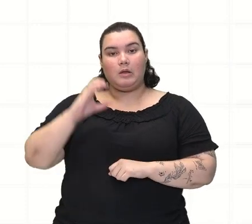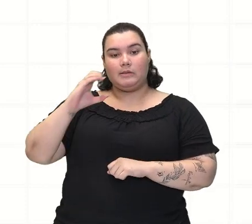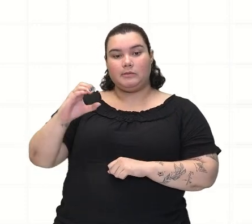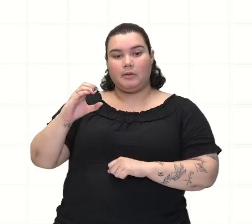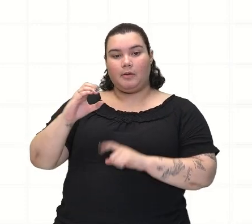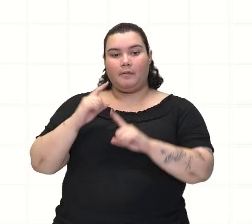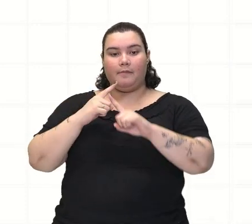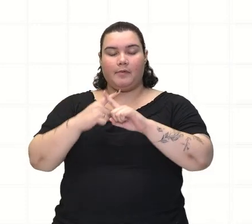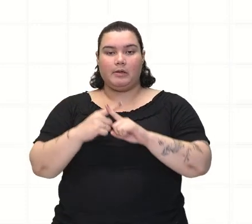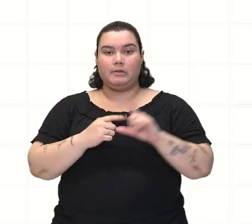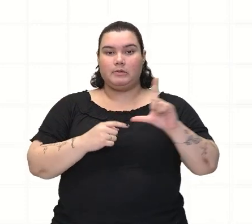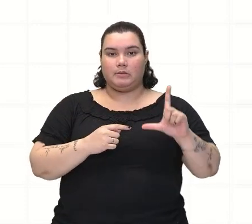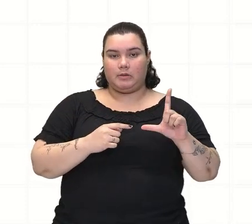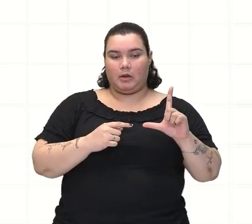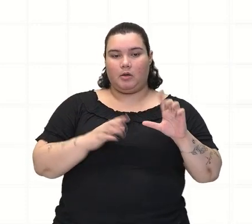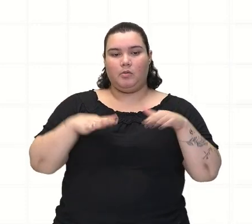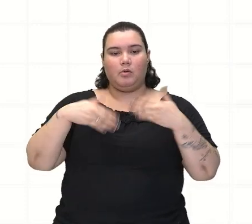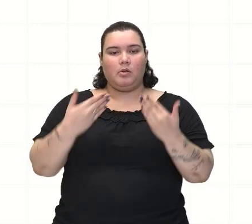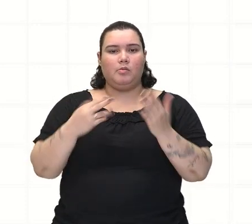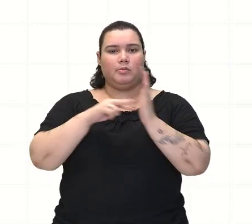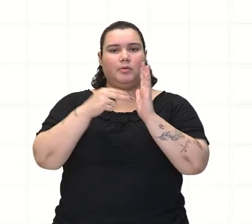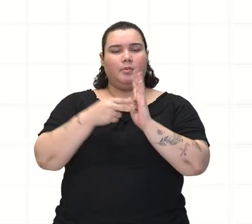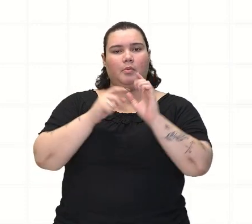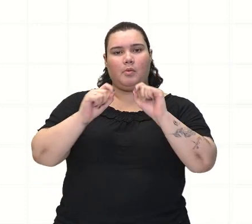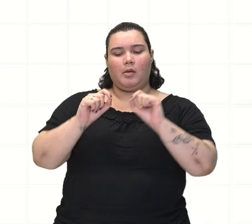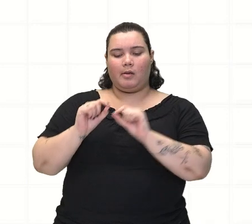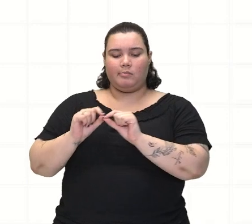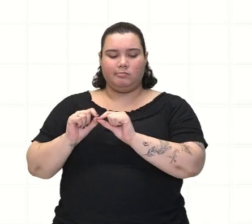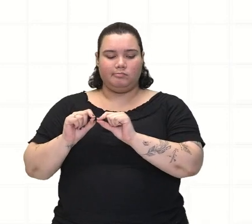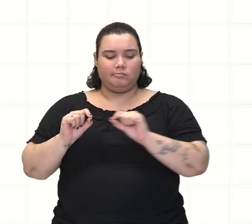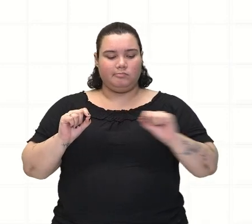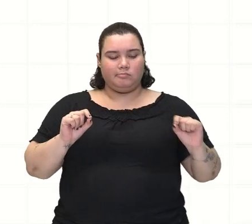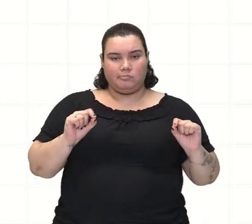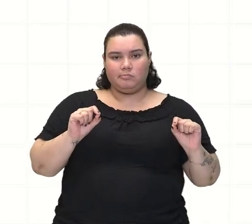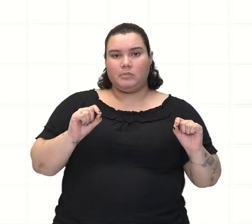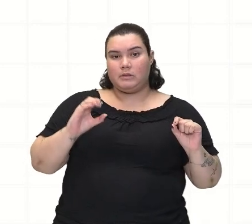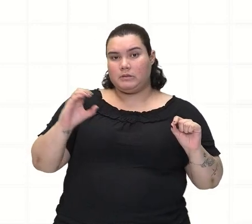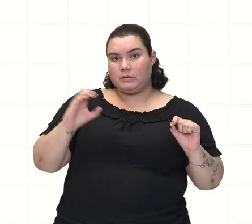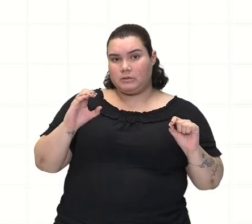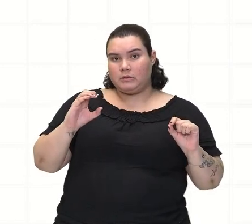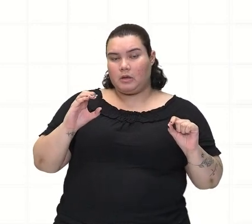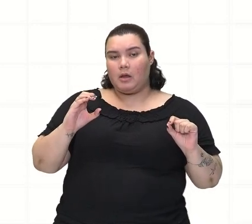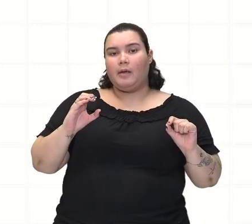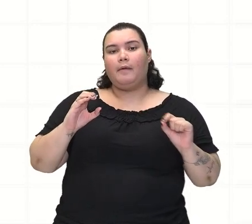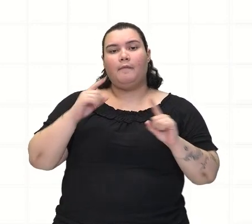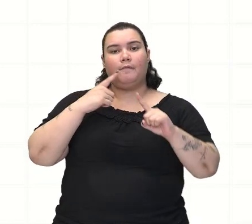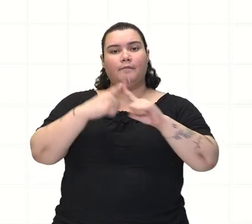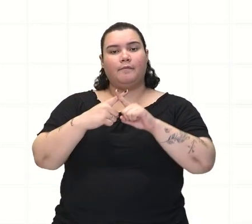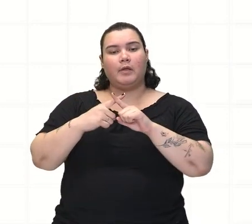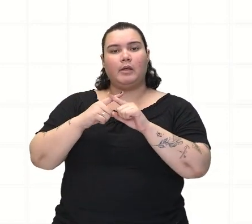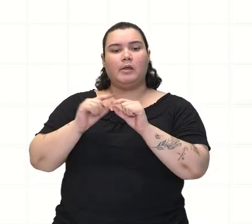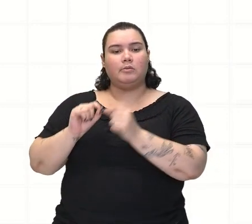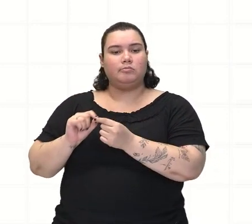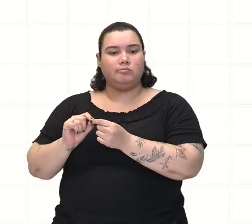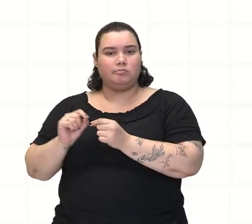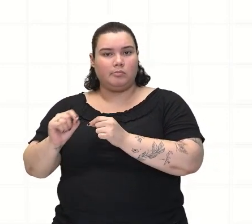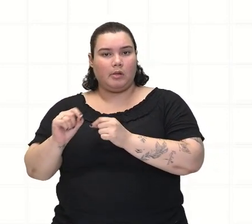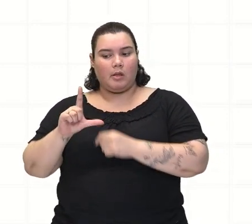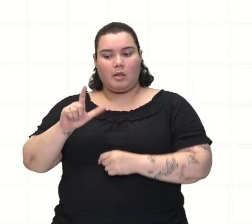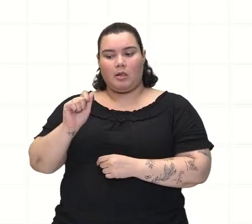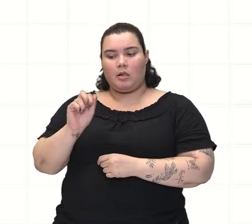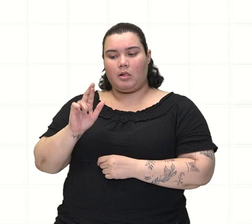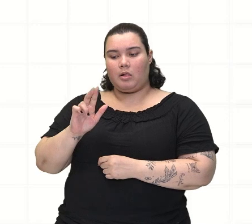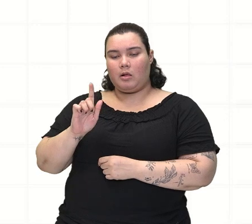a largura, né? Em outros momentos já falaram que era a base vezes a altura, mas a gente pode dizer que vai ser o